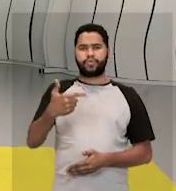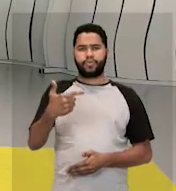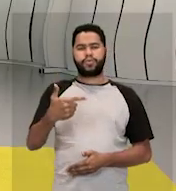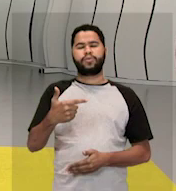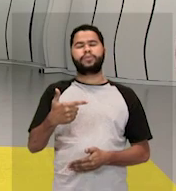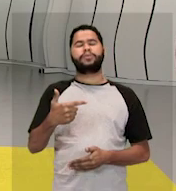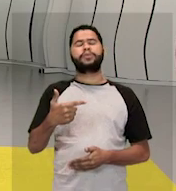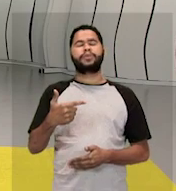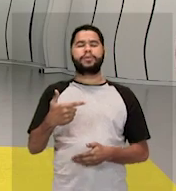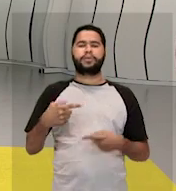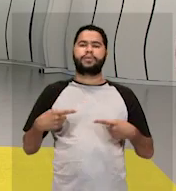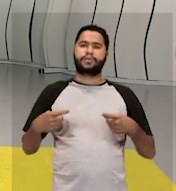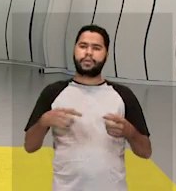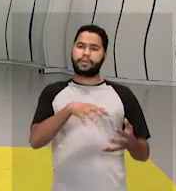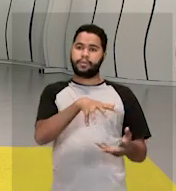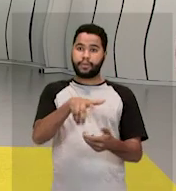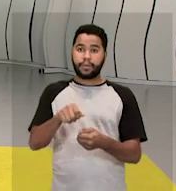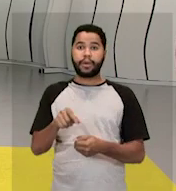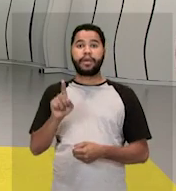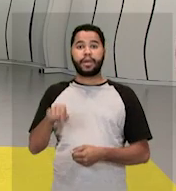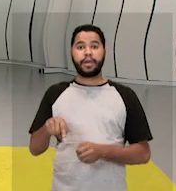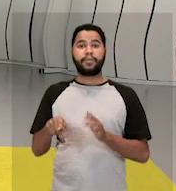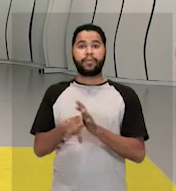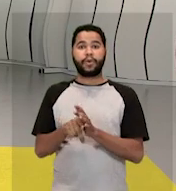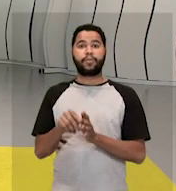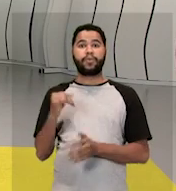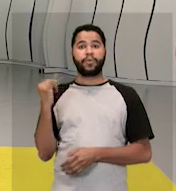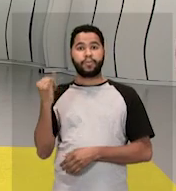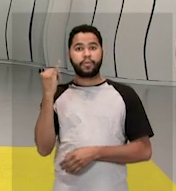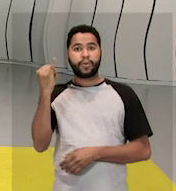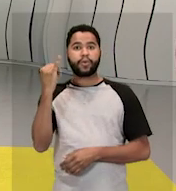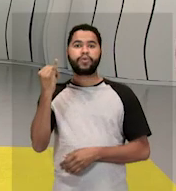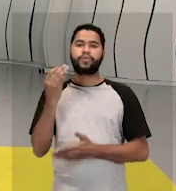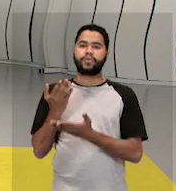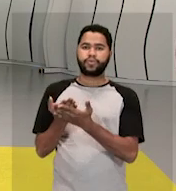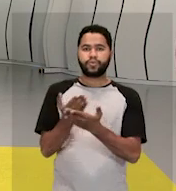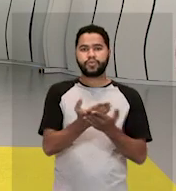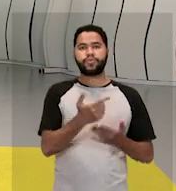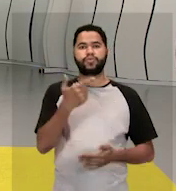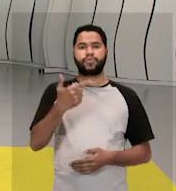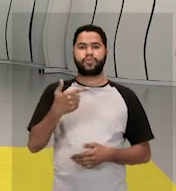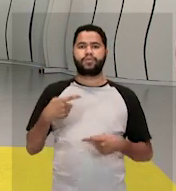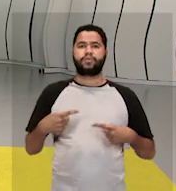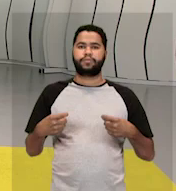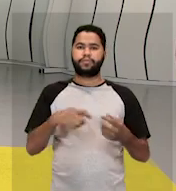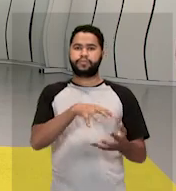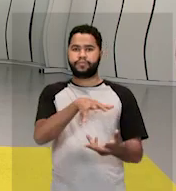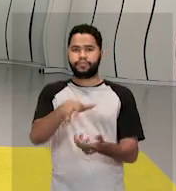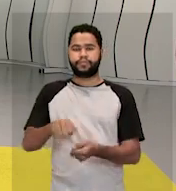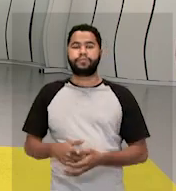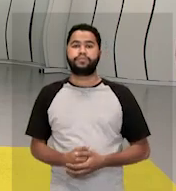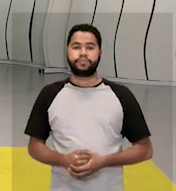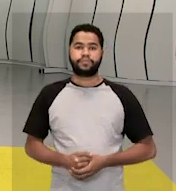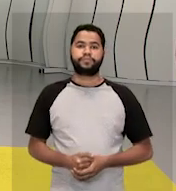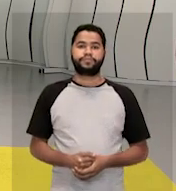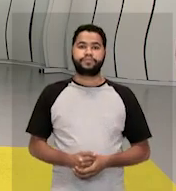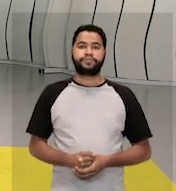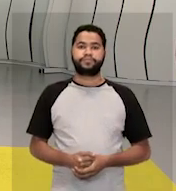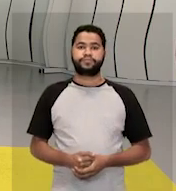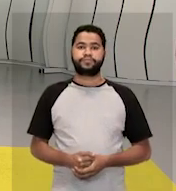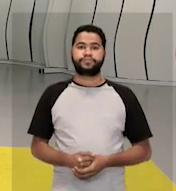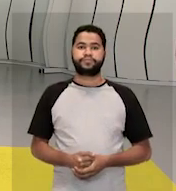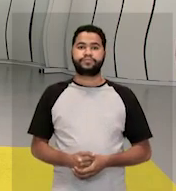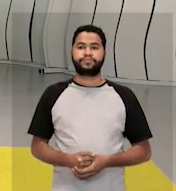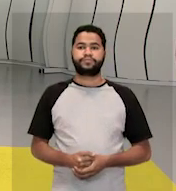Esses são os conceitos importantes da gente trabalhar para o estudo da Segunda Guerra Mundial. Então,